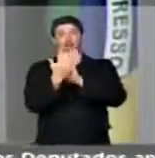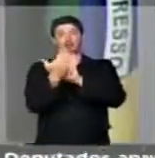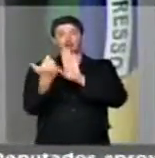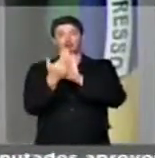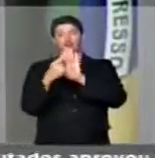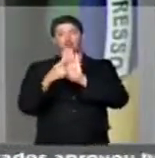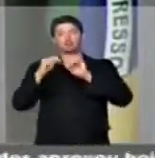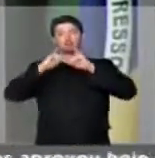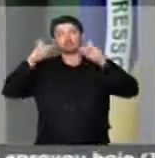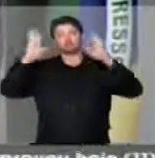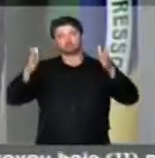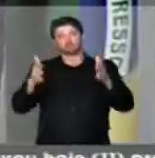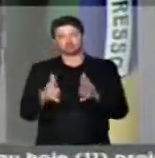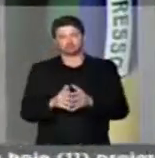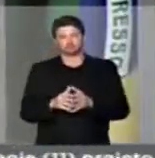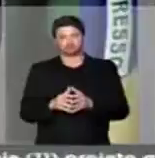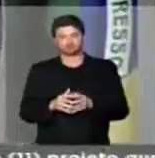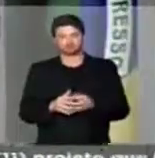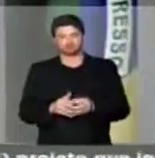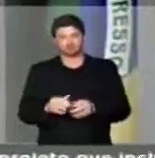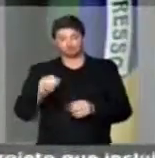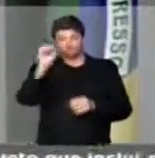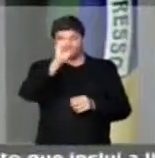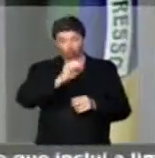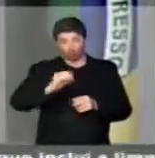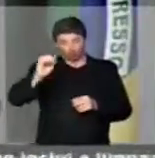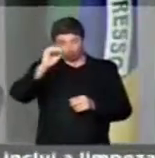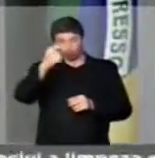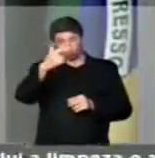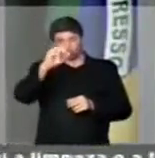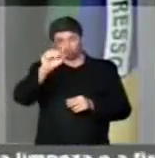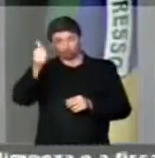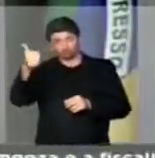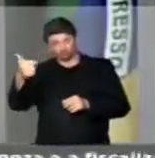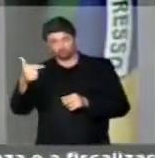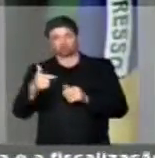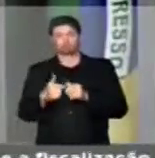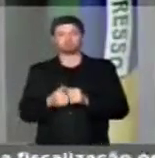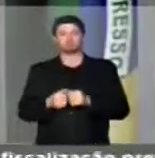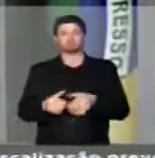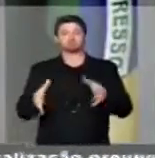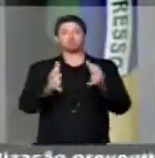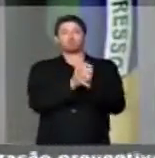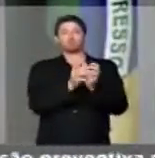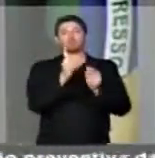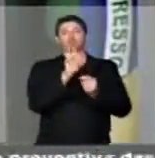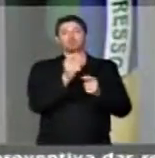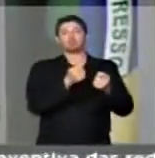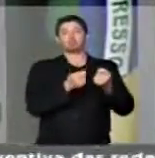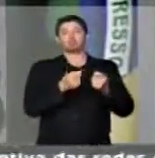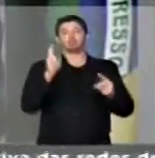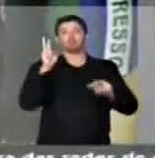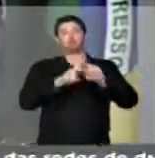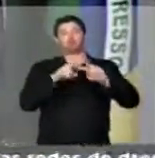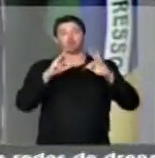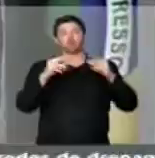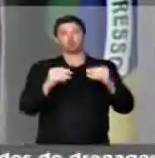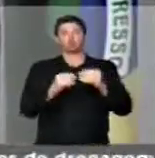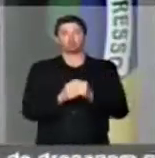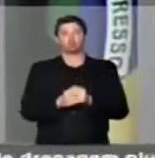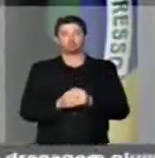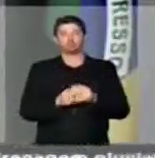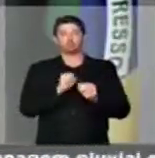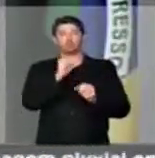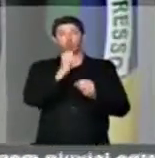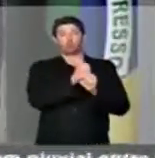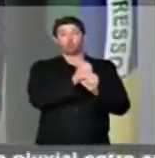deu uma repercussão. Em outubro de 2012, a cúpula do PT foi presa. 8